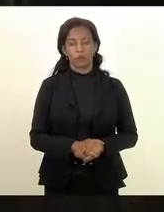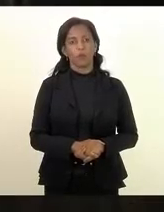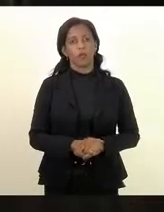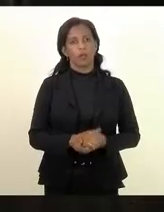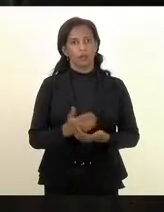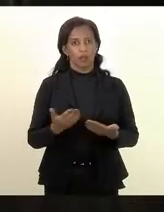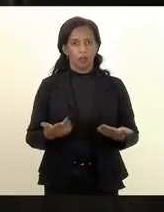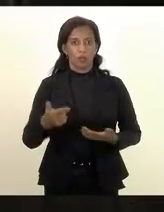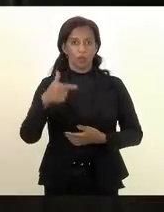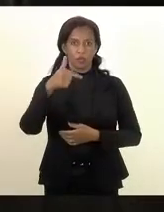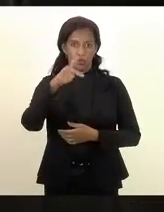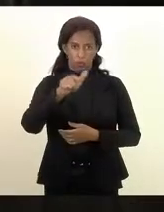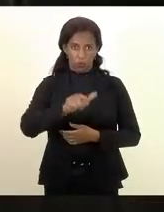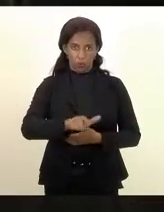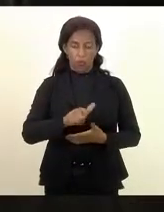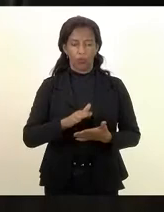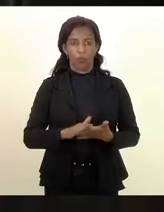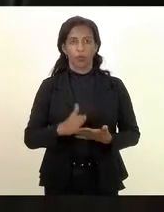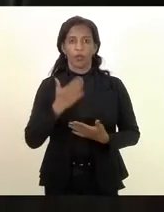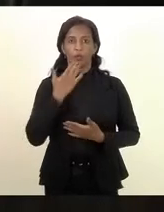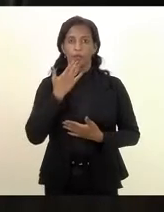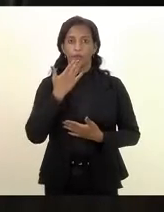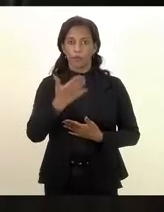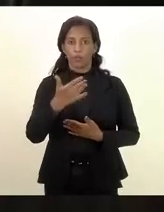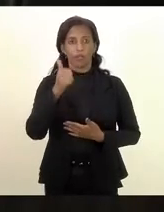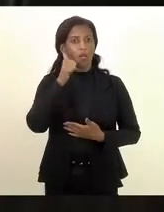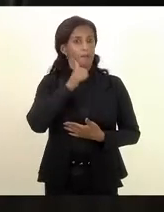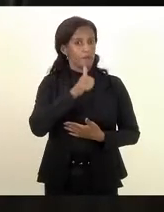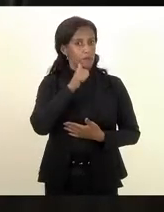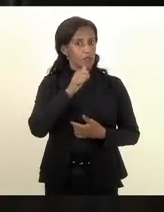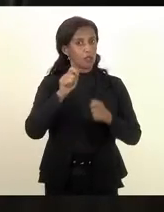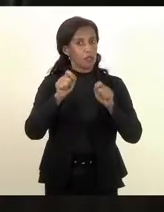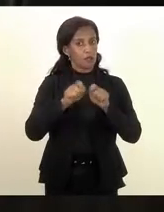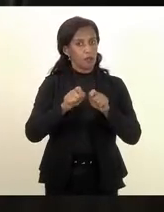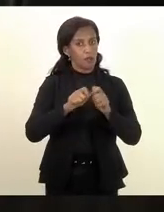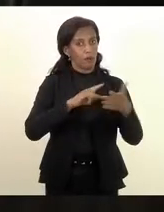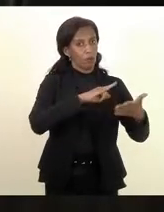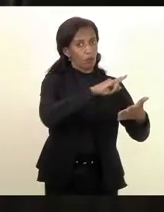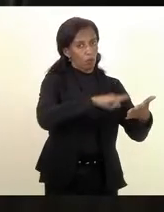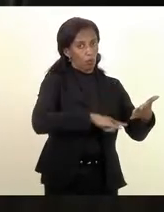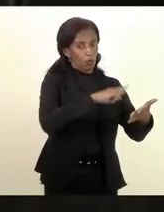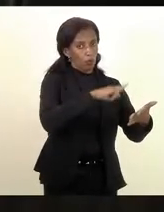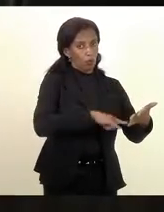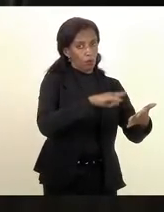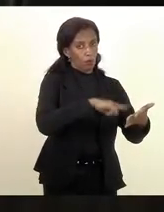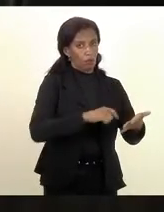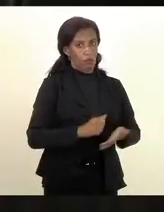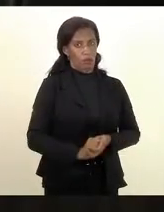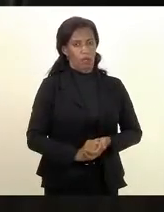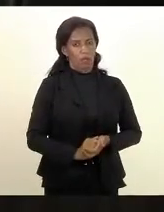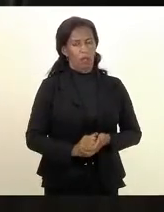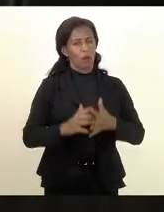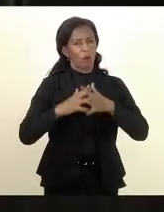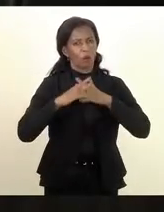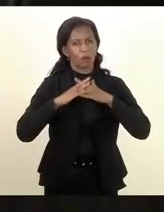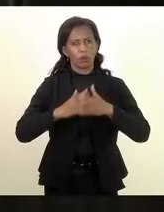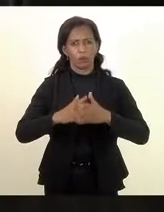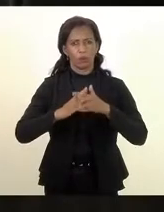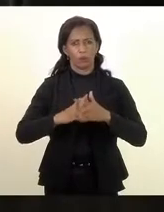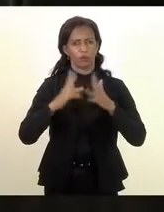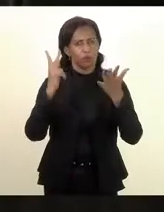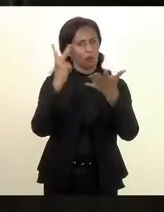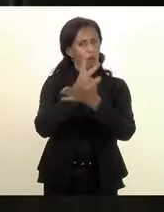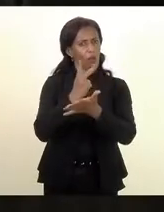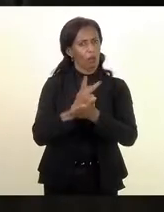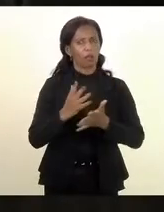atenção aqui da menina que monta a pauta que essa pauta hoje veio muito bagunçada e